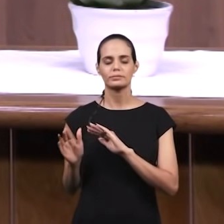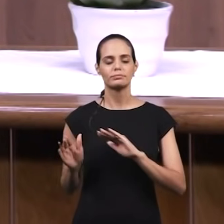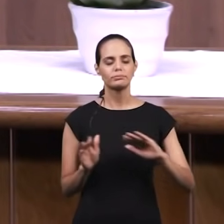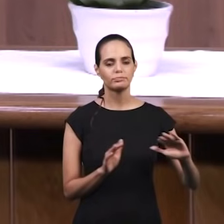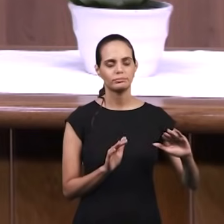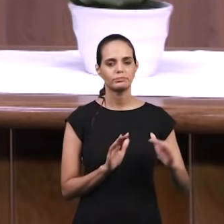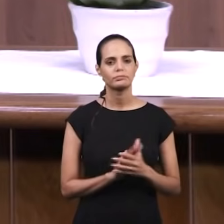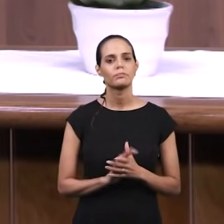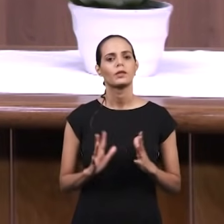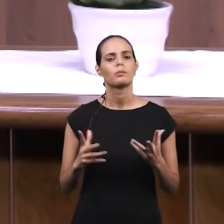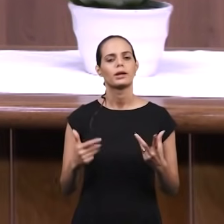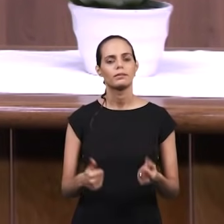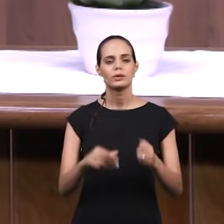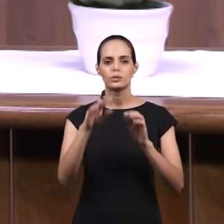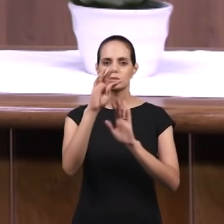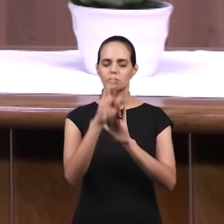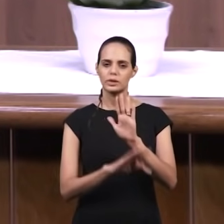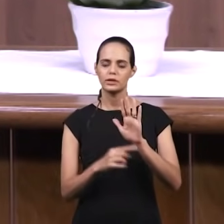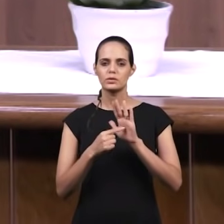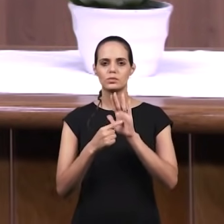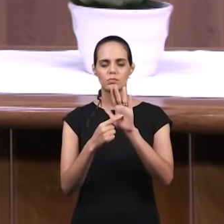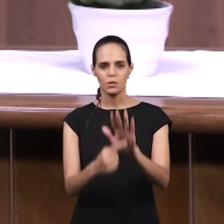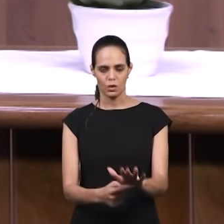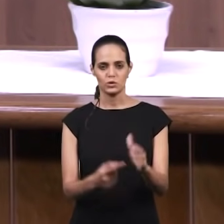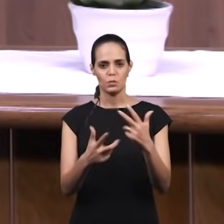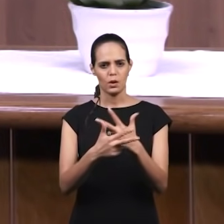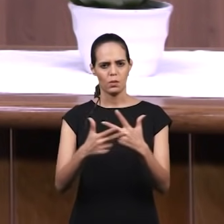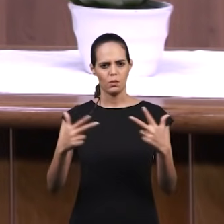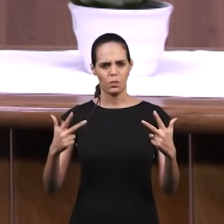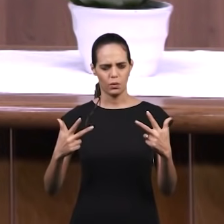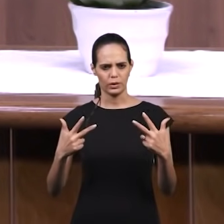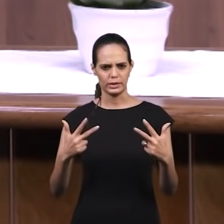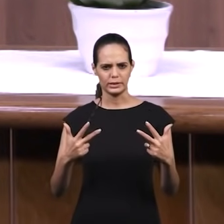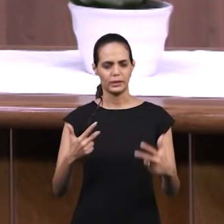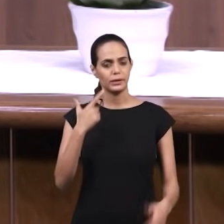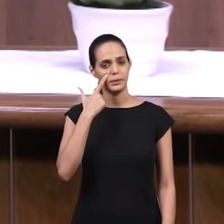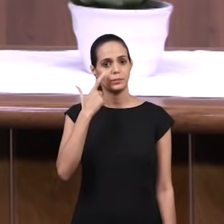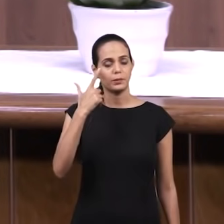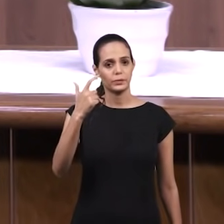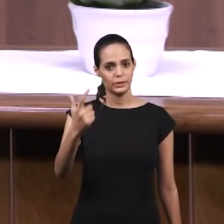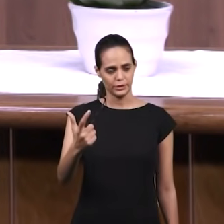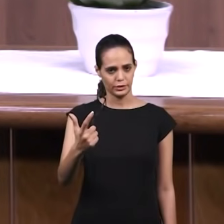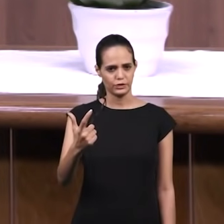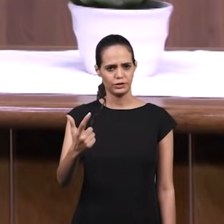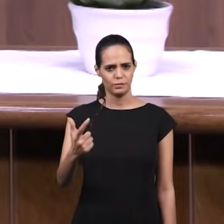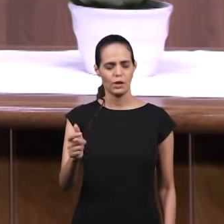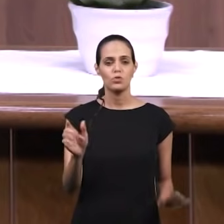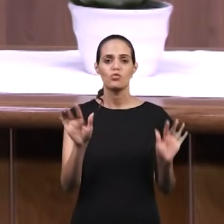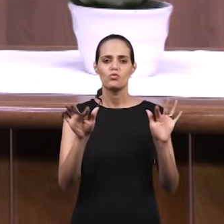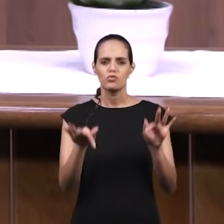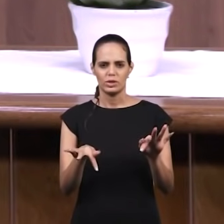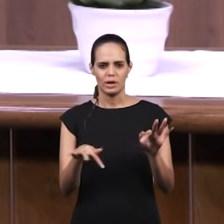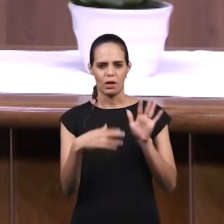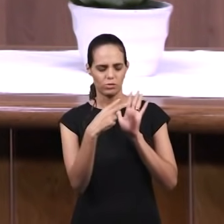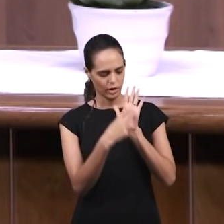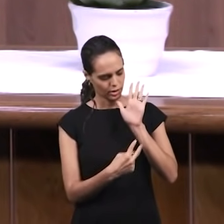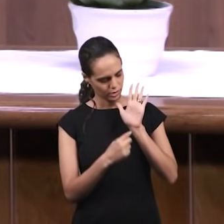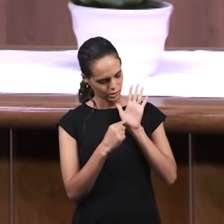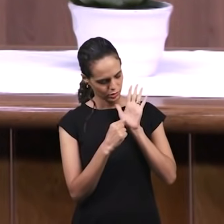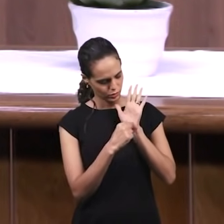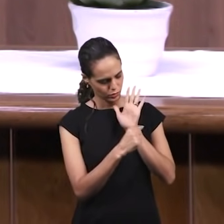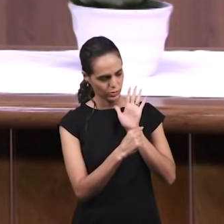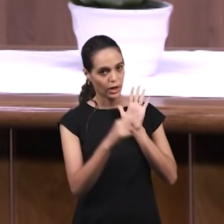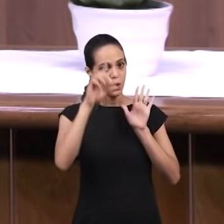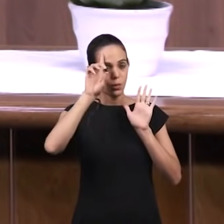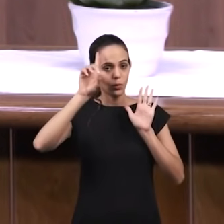texto, que ele destaca um fato importante, foi justamente no final da leitura, que diz: O